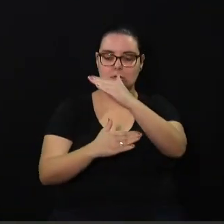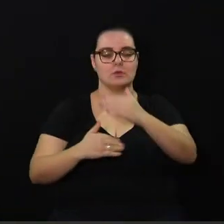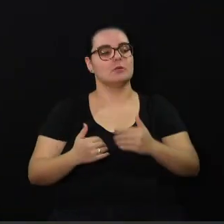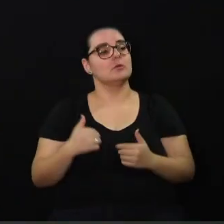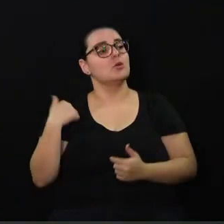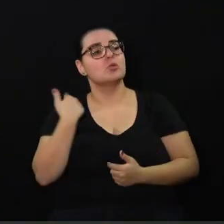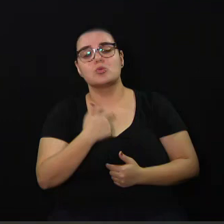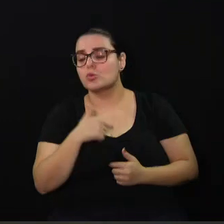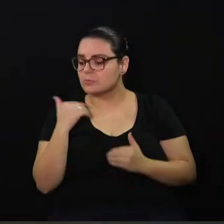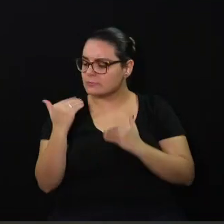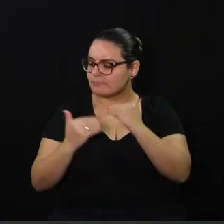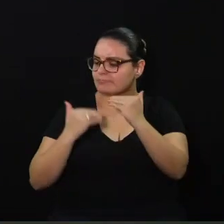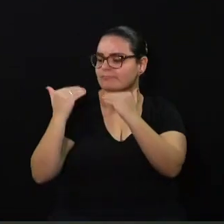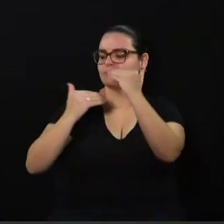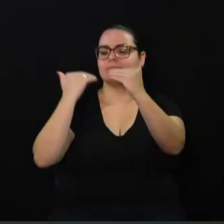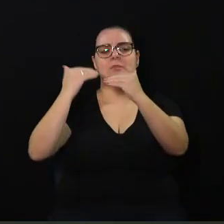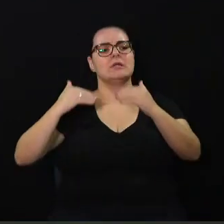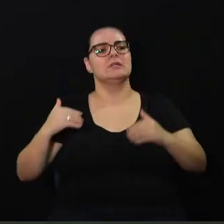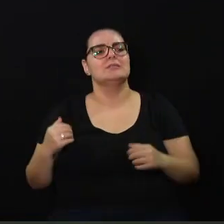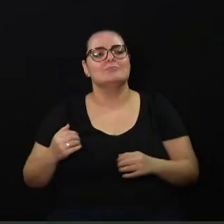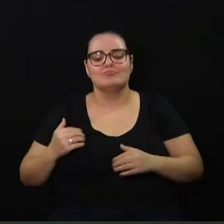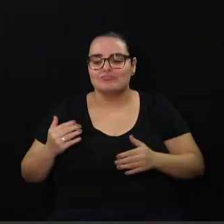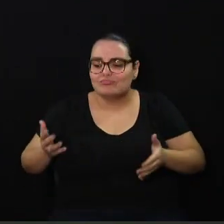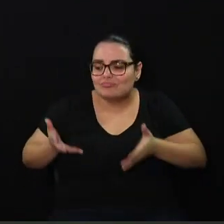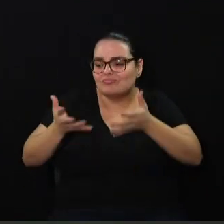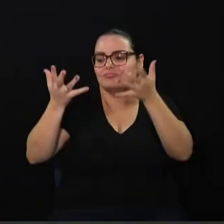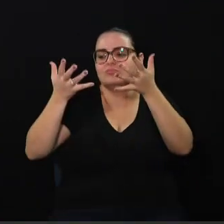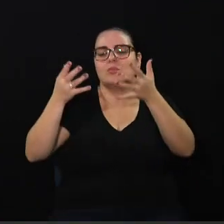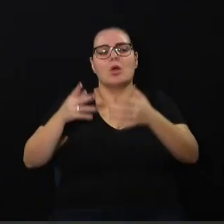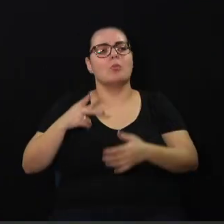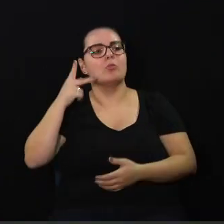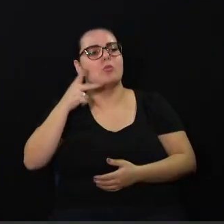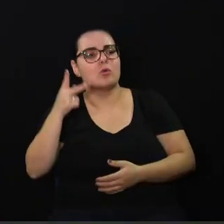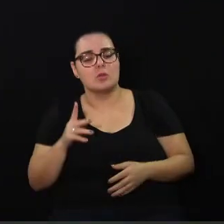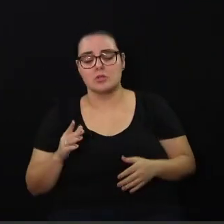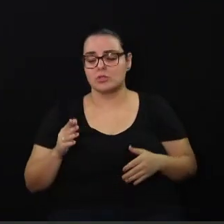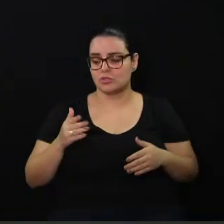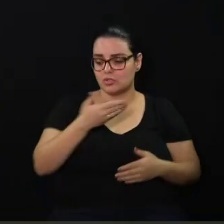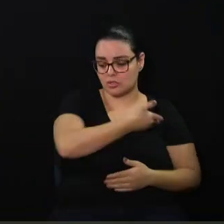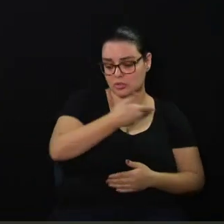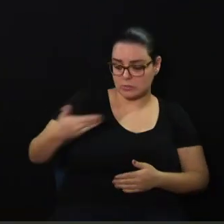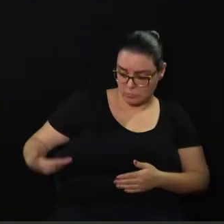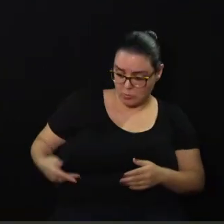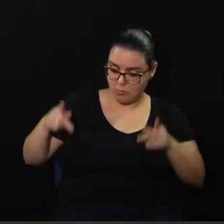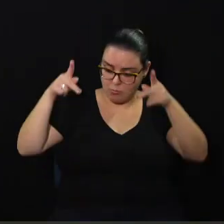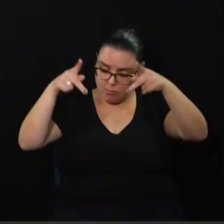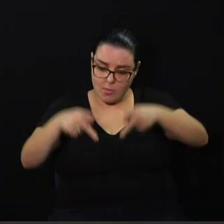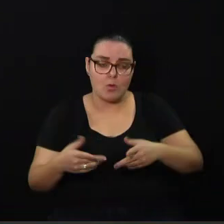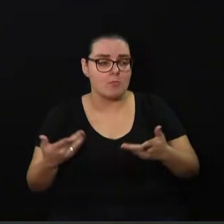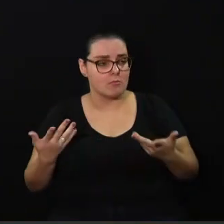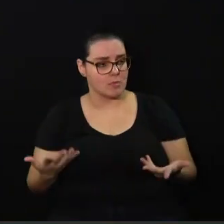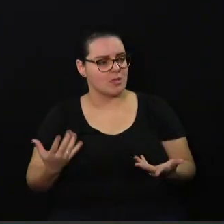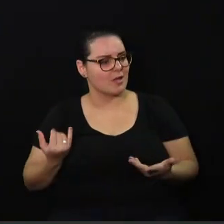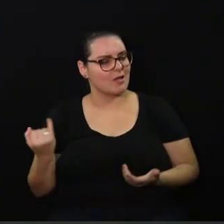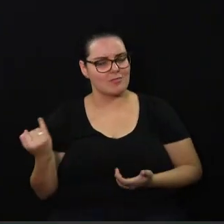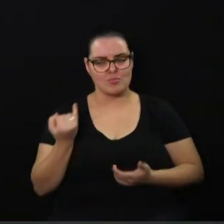políticas públicas para essa essa questão tão importante tão relevante que é